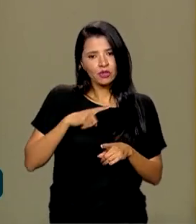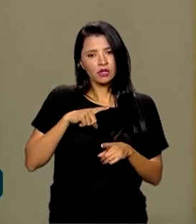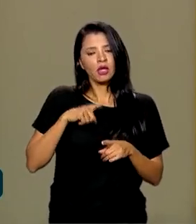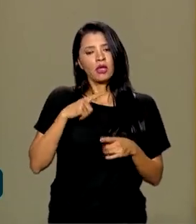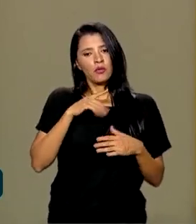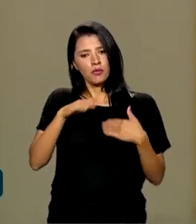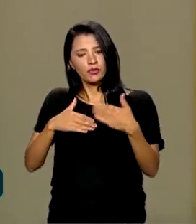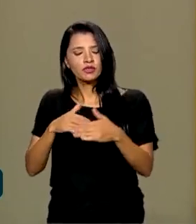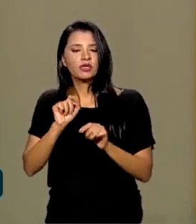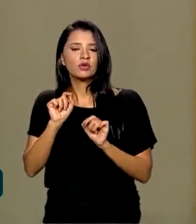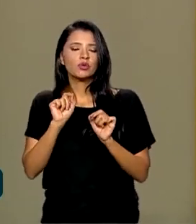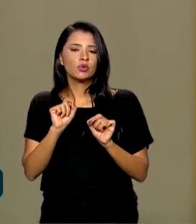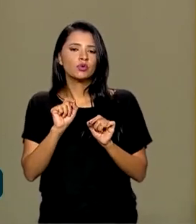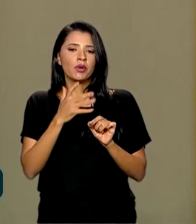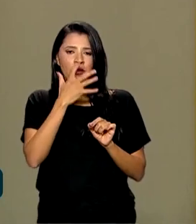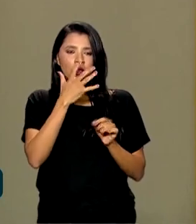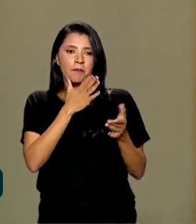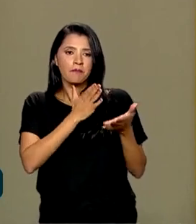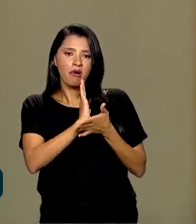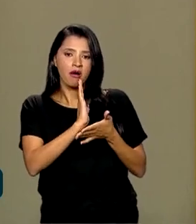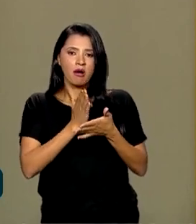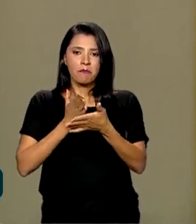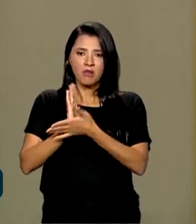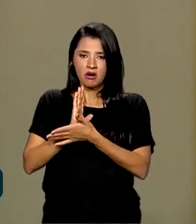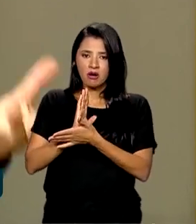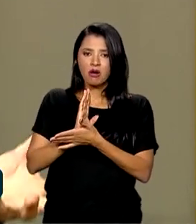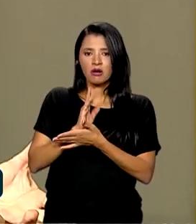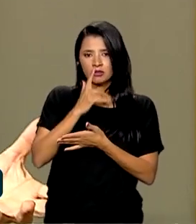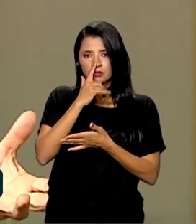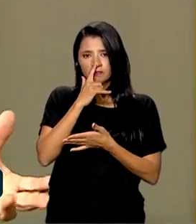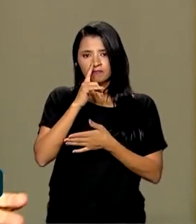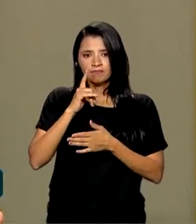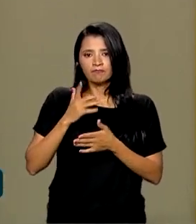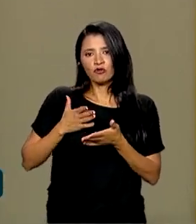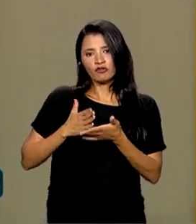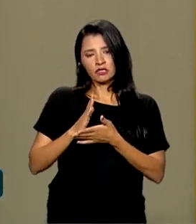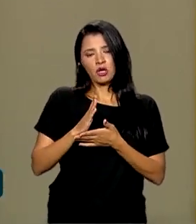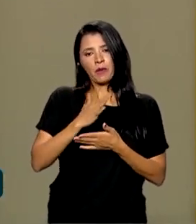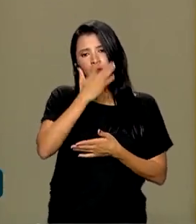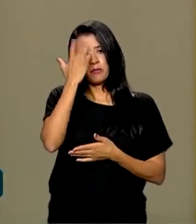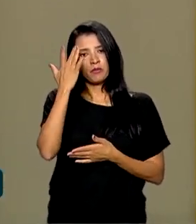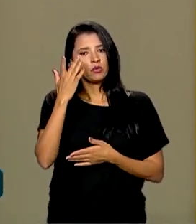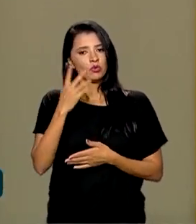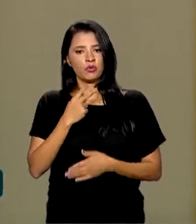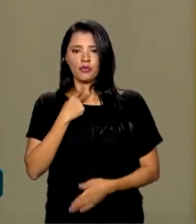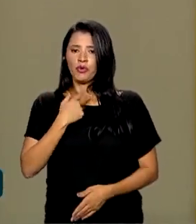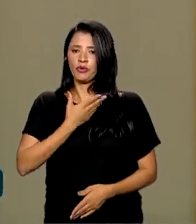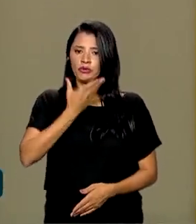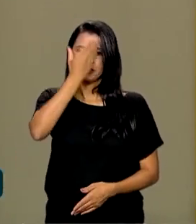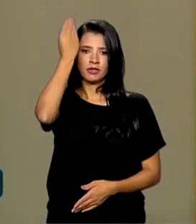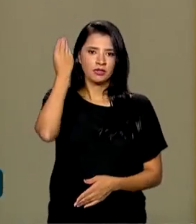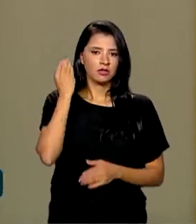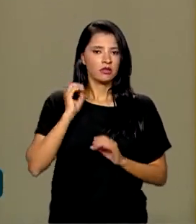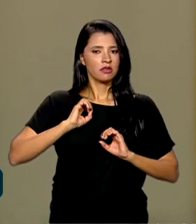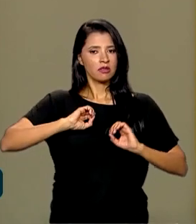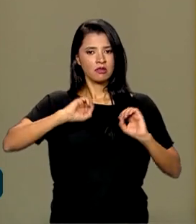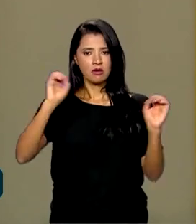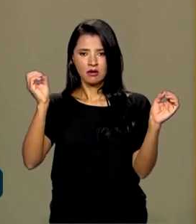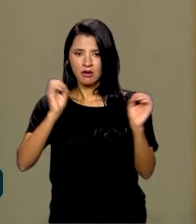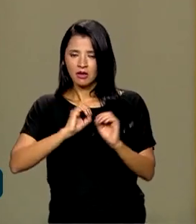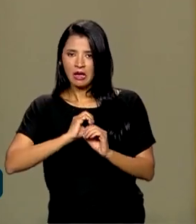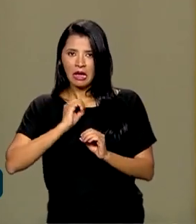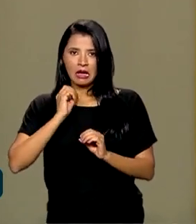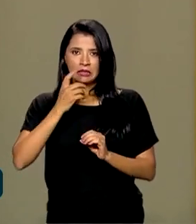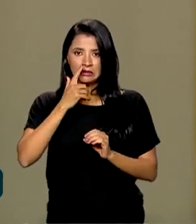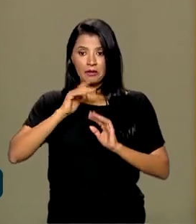que é de homologação, né? De habilitação. A pessoa não pode esquecer exatamente, absolutamente nada. Se pede